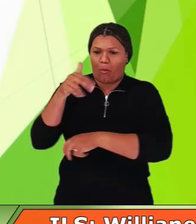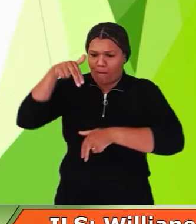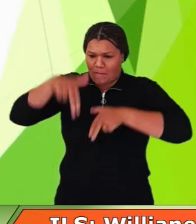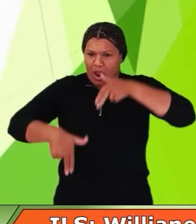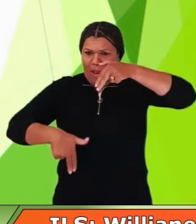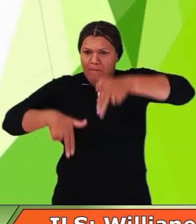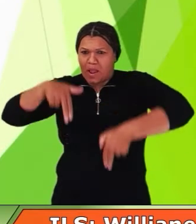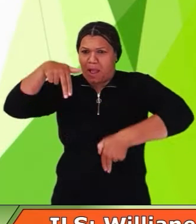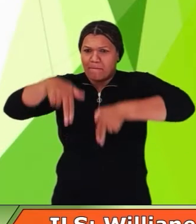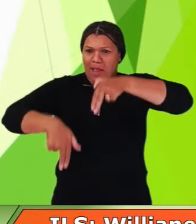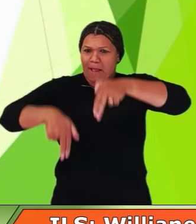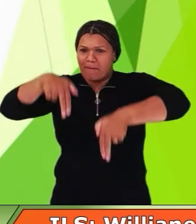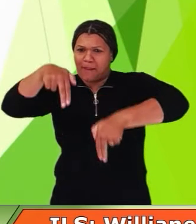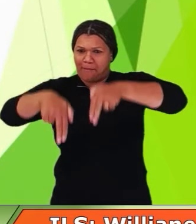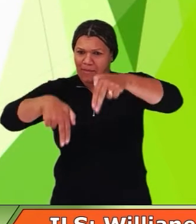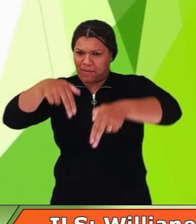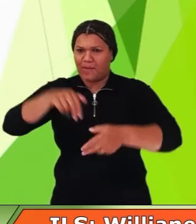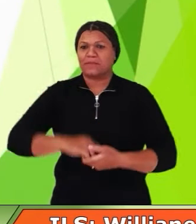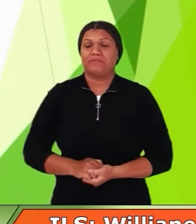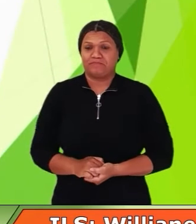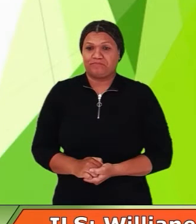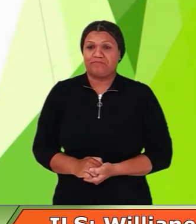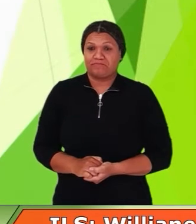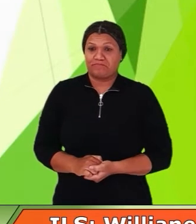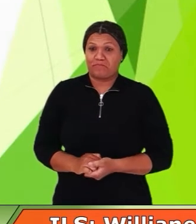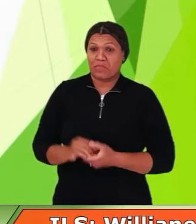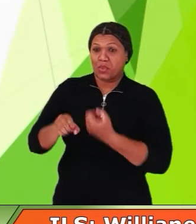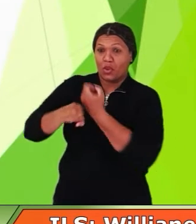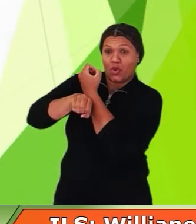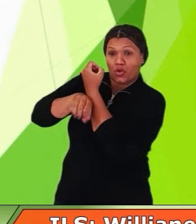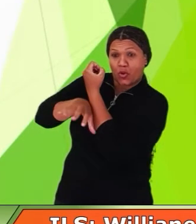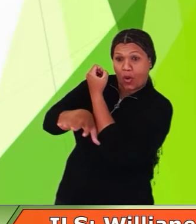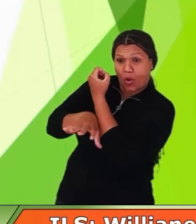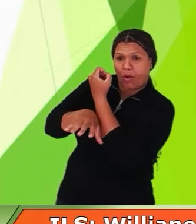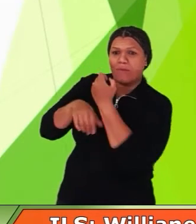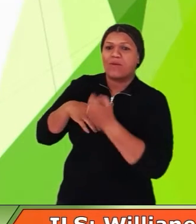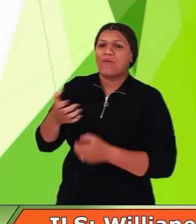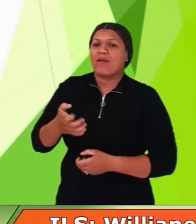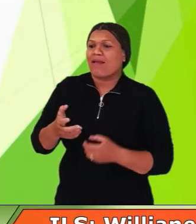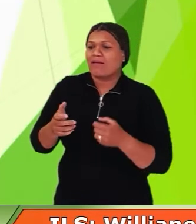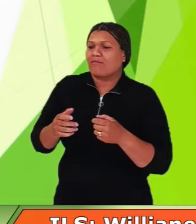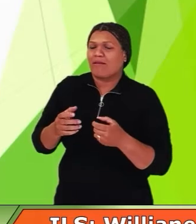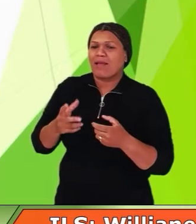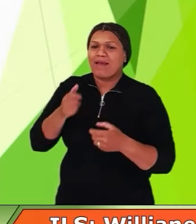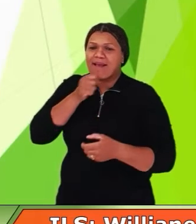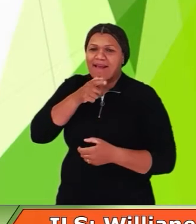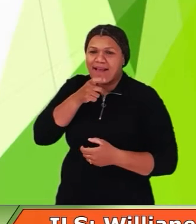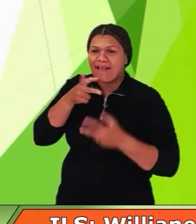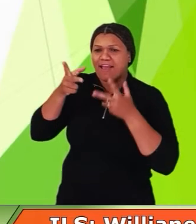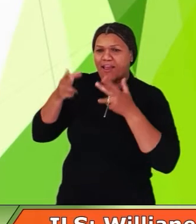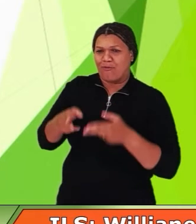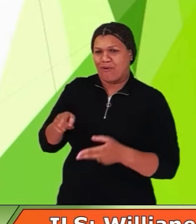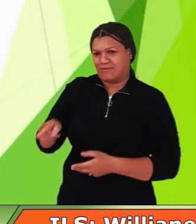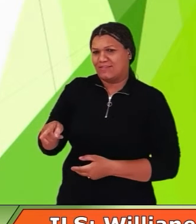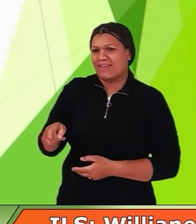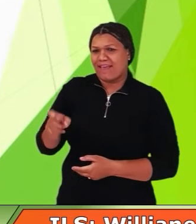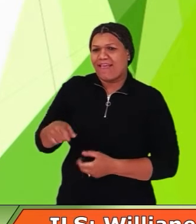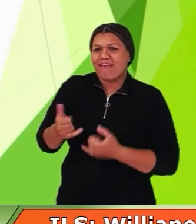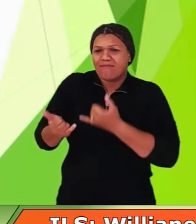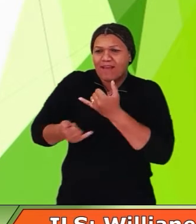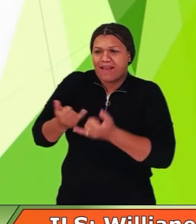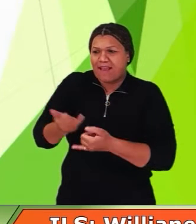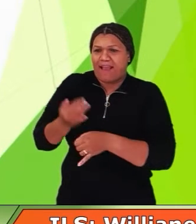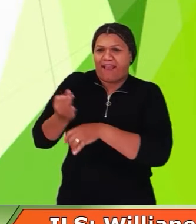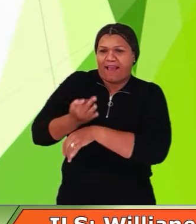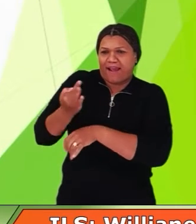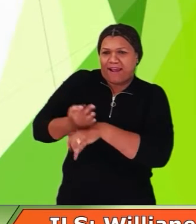pau minha sombra eu só queria ter o humor que você tem ter a meninice